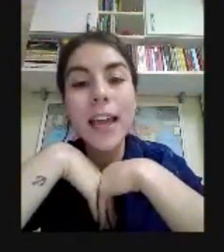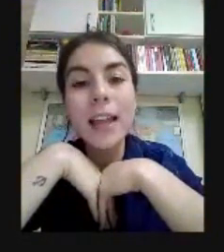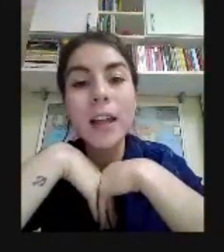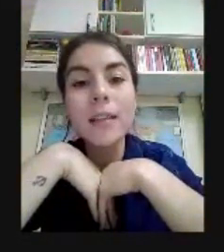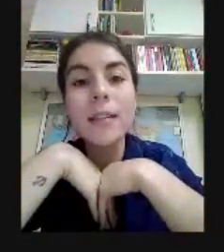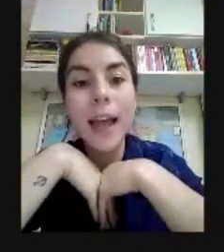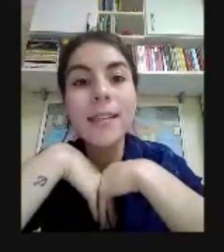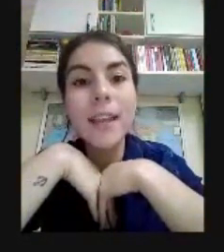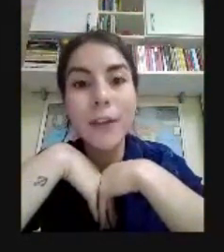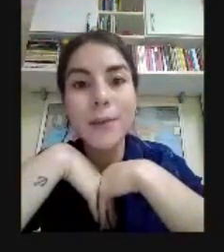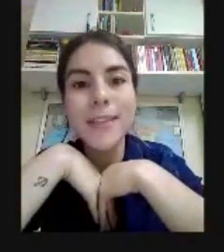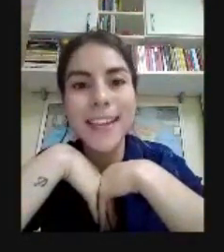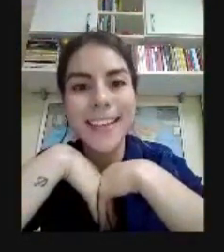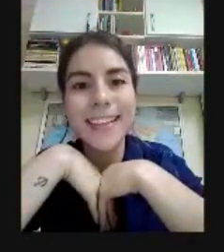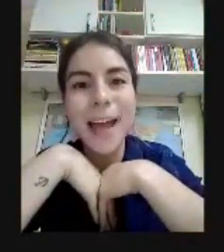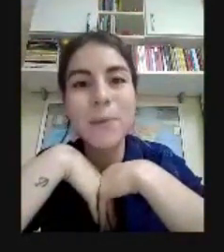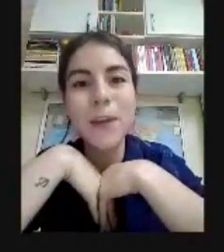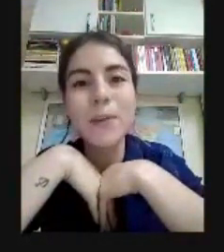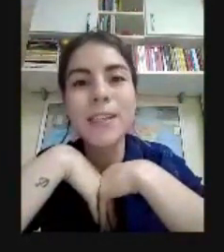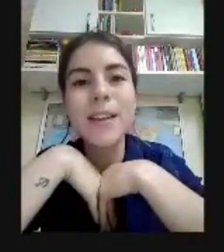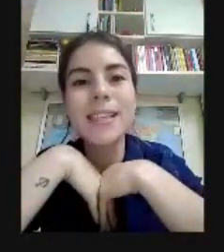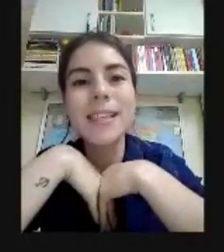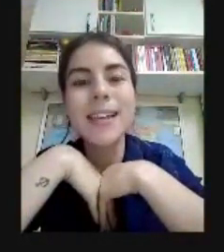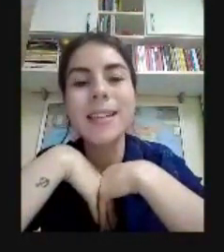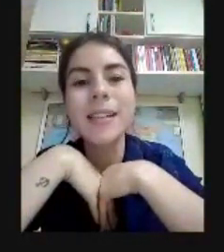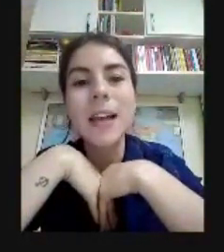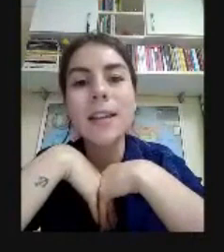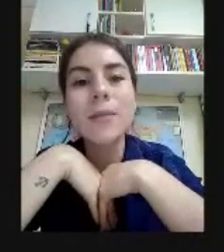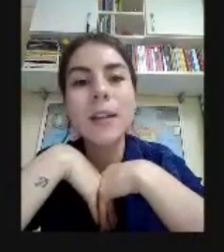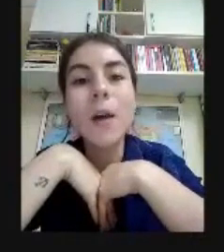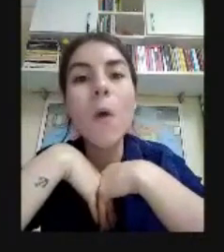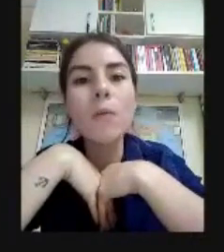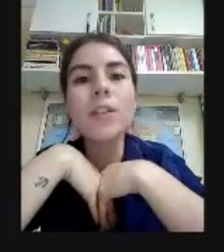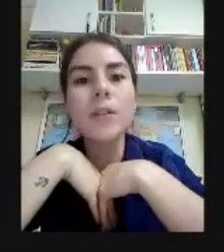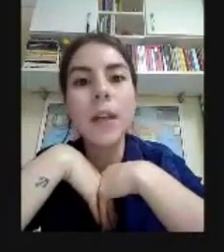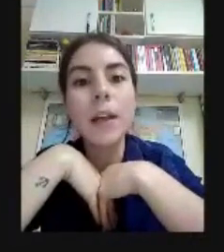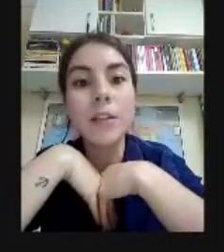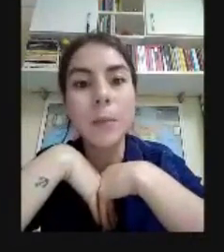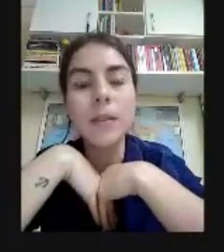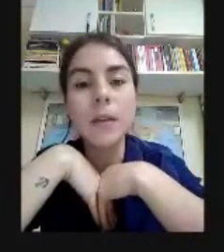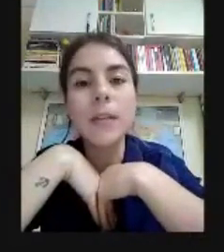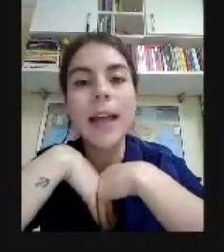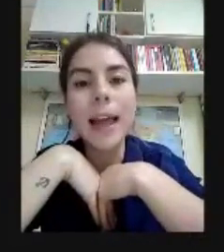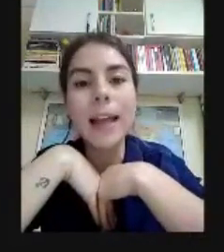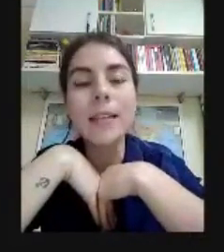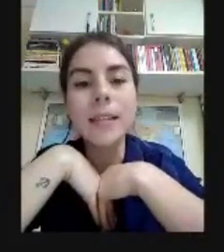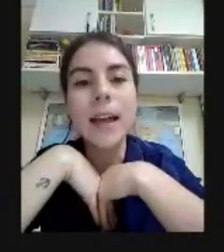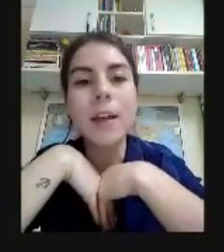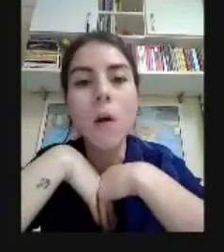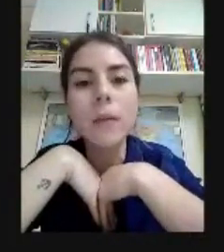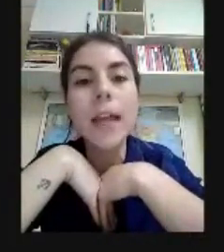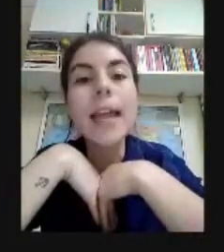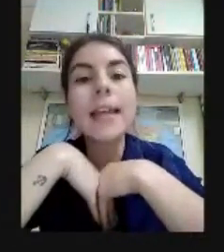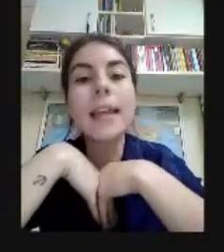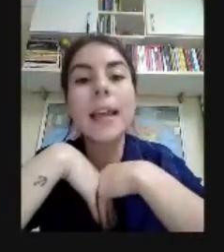se dá conta de que ela tá escrevendo sim né porque muitas vezes as crianças não se dão conta disso a gente precisa auxiliar